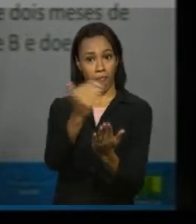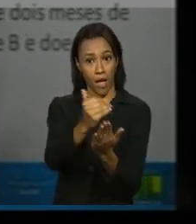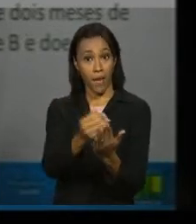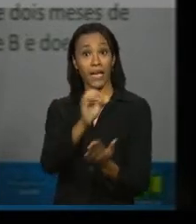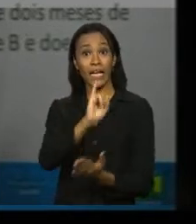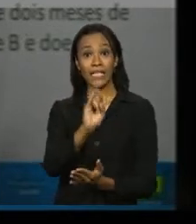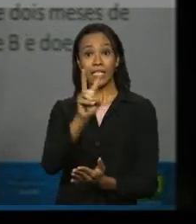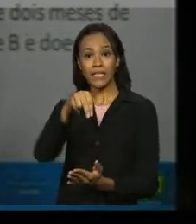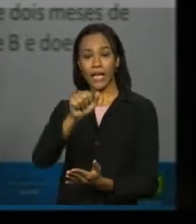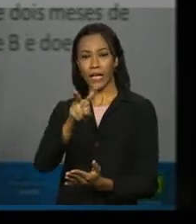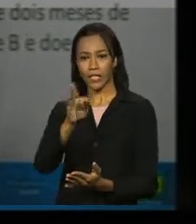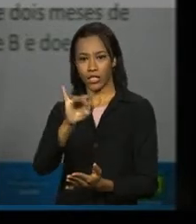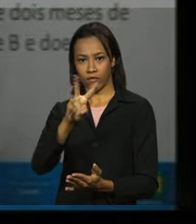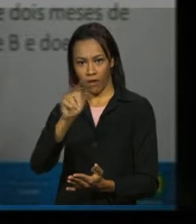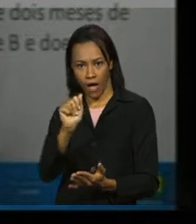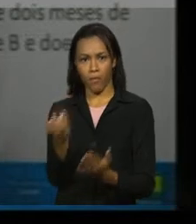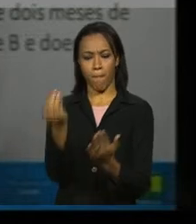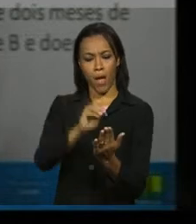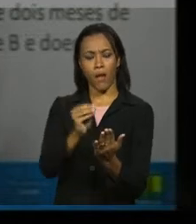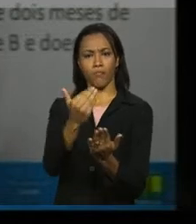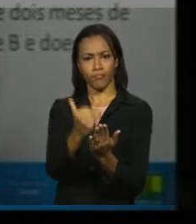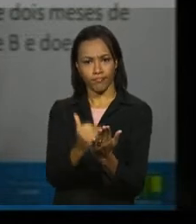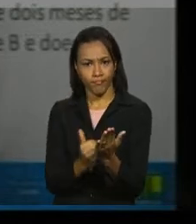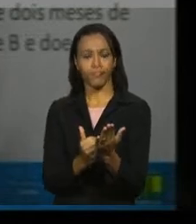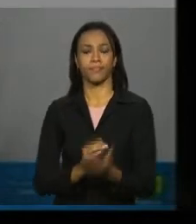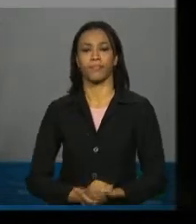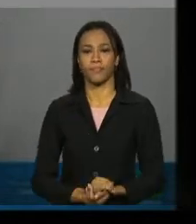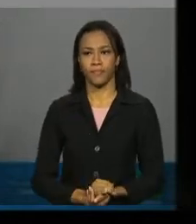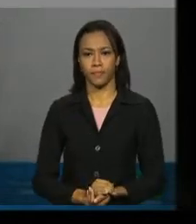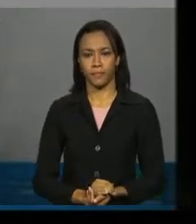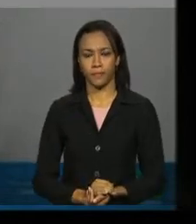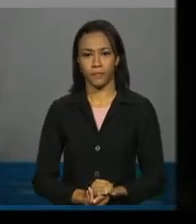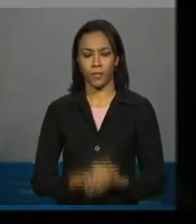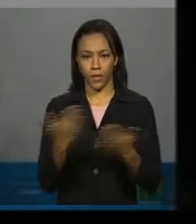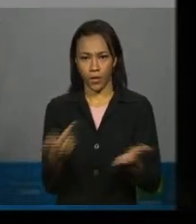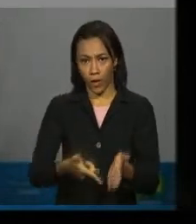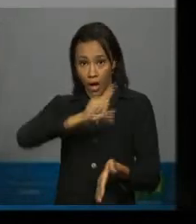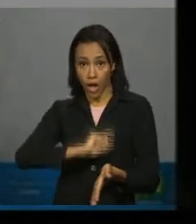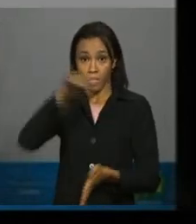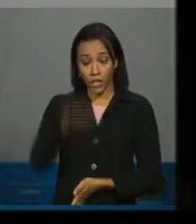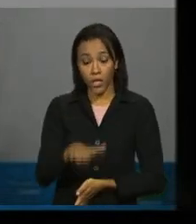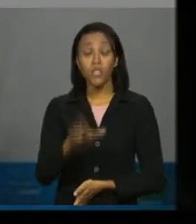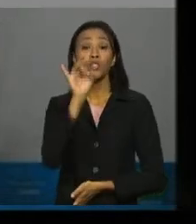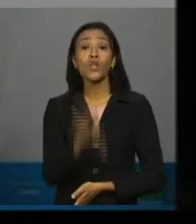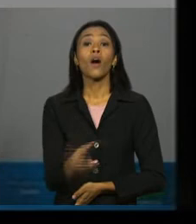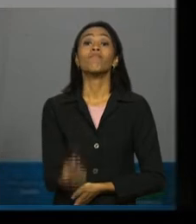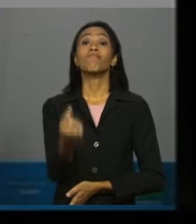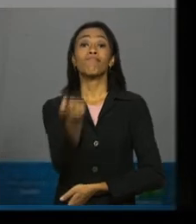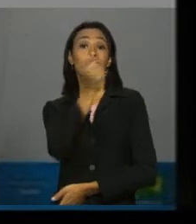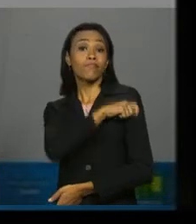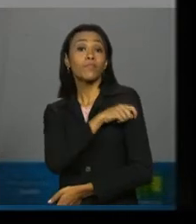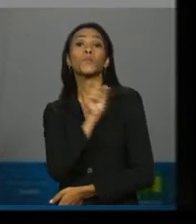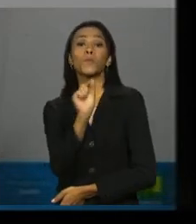inativada no esquema sequencial eu vou te passar Então antes a criança só tomava